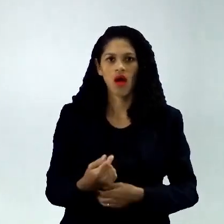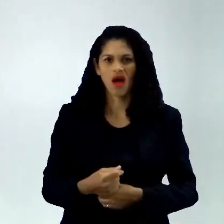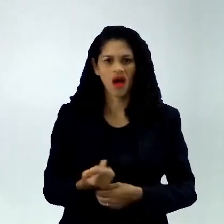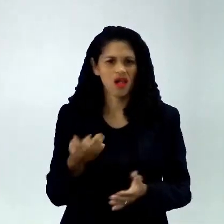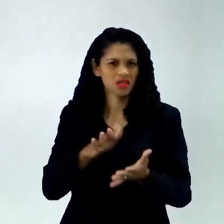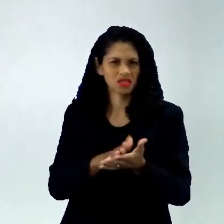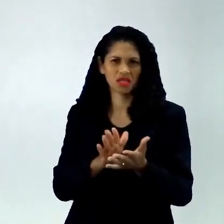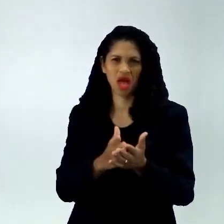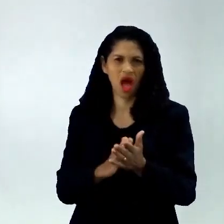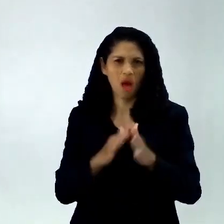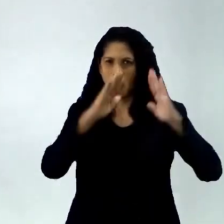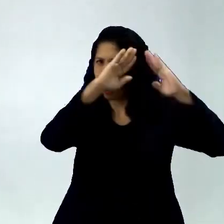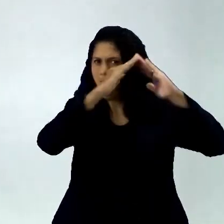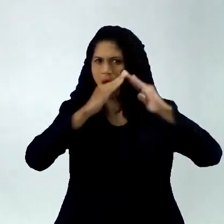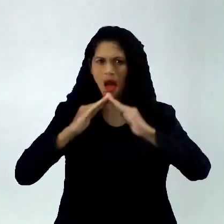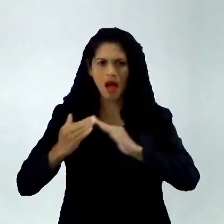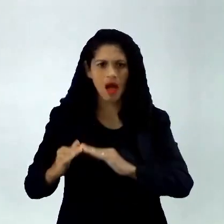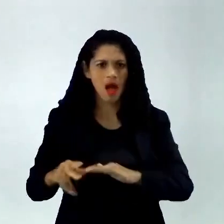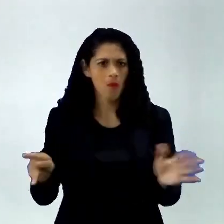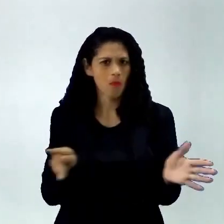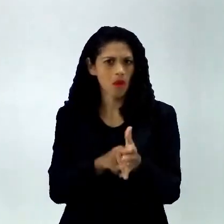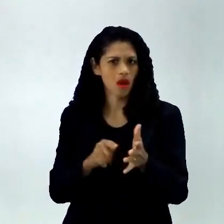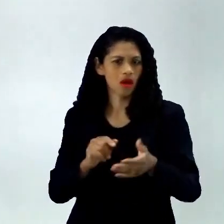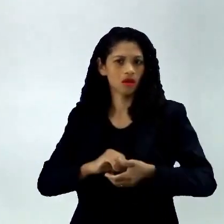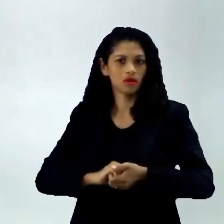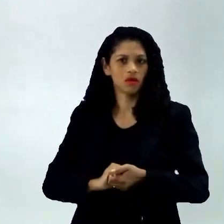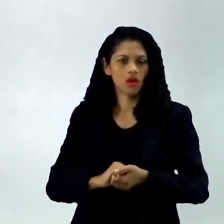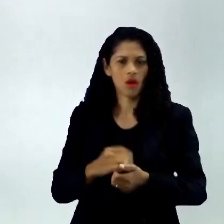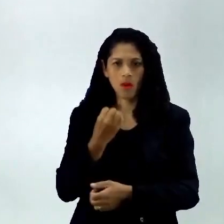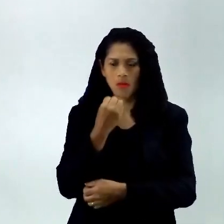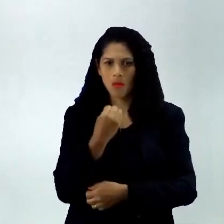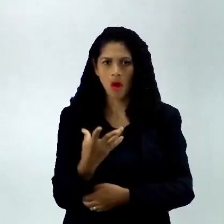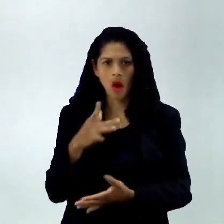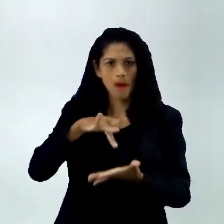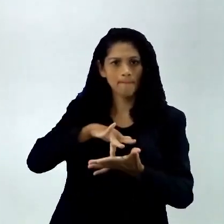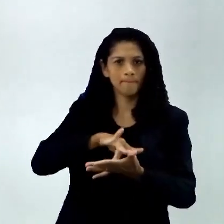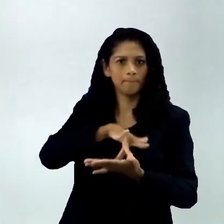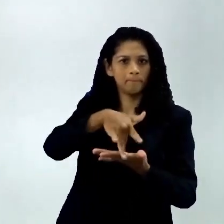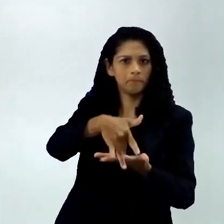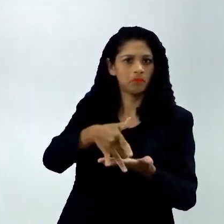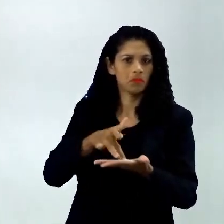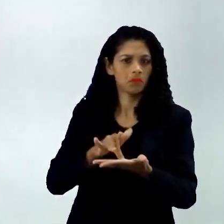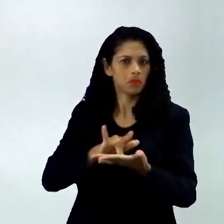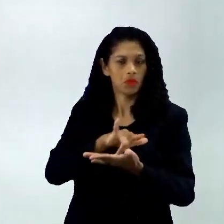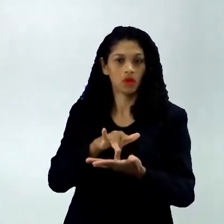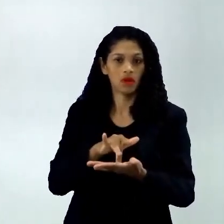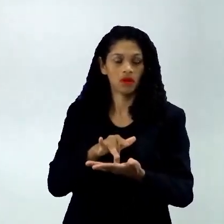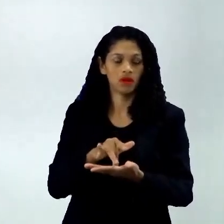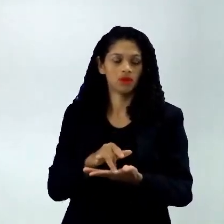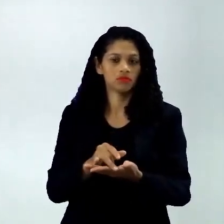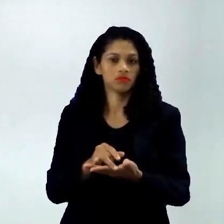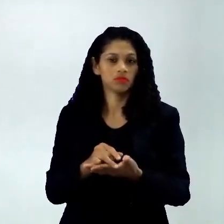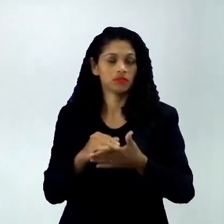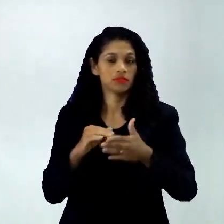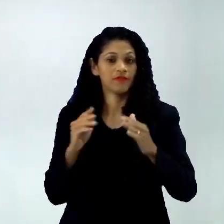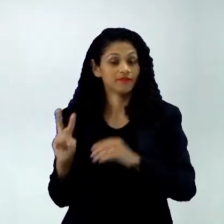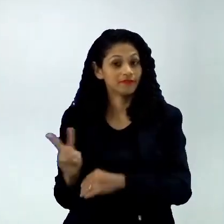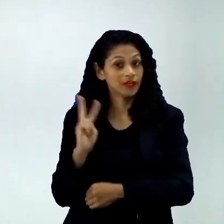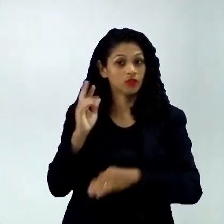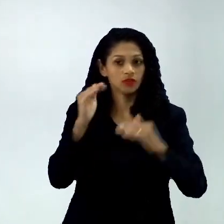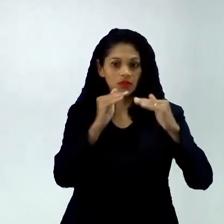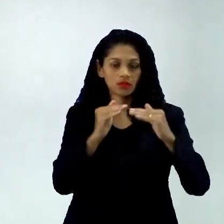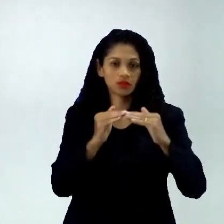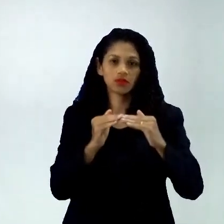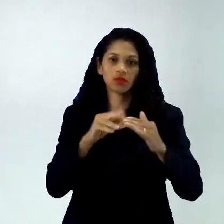de favelado, não presta, o bom mesmo é balé. A gente está evidenciando uma dança e diminuindo uma outra cultura,